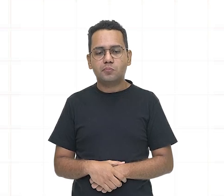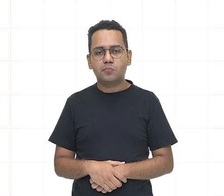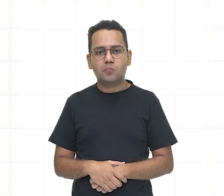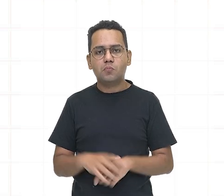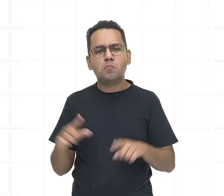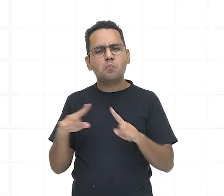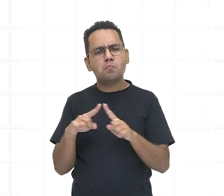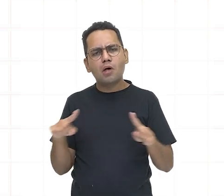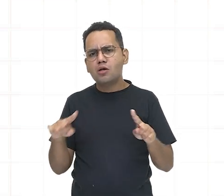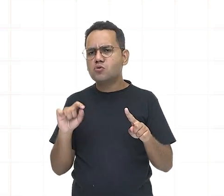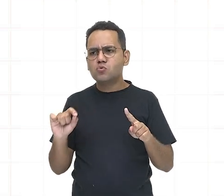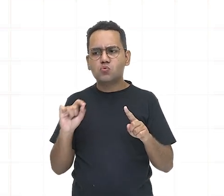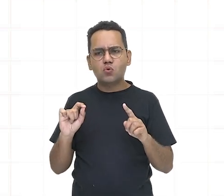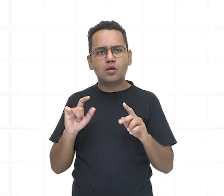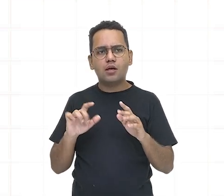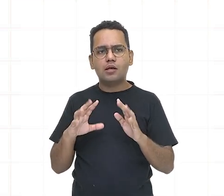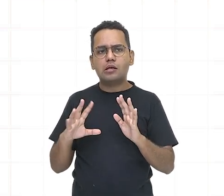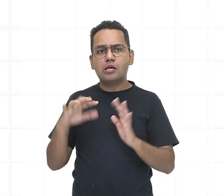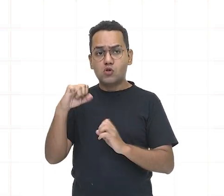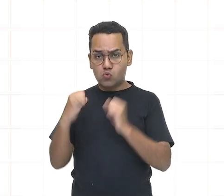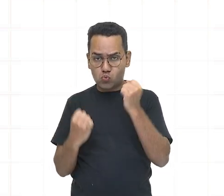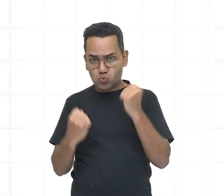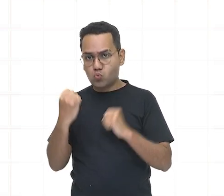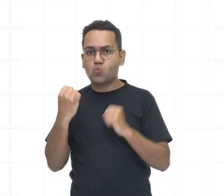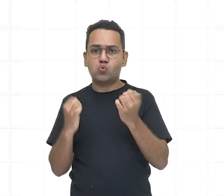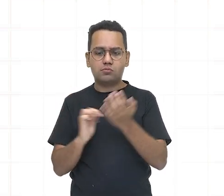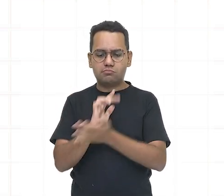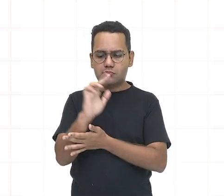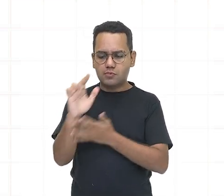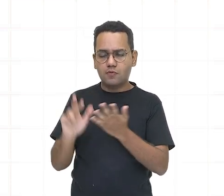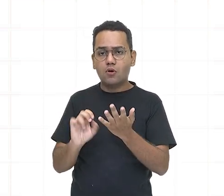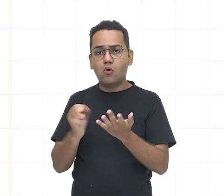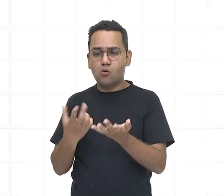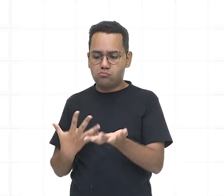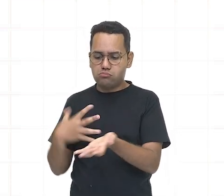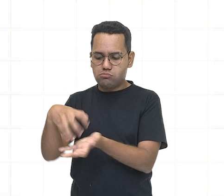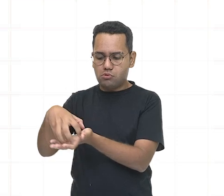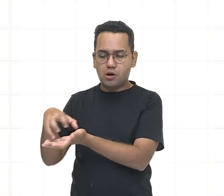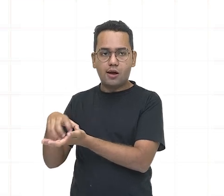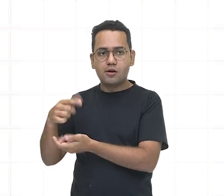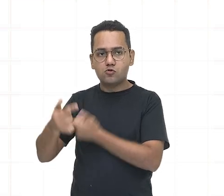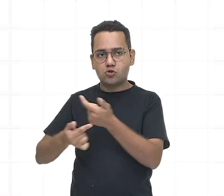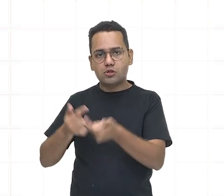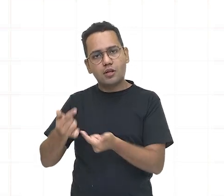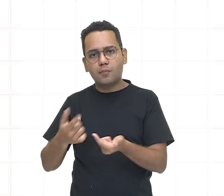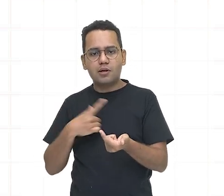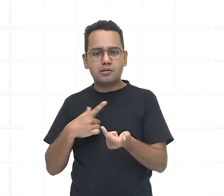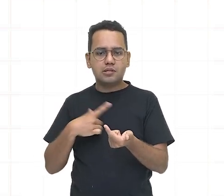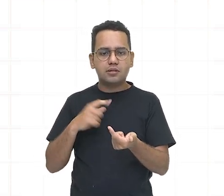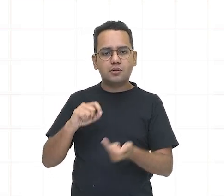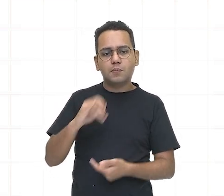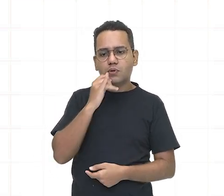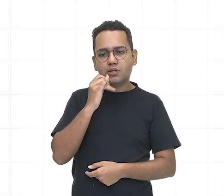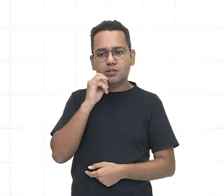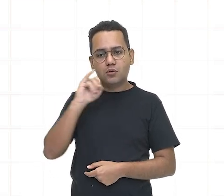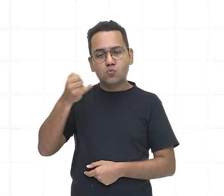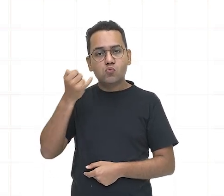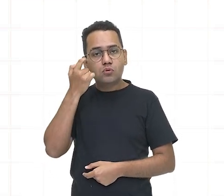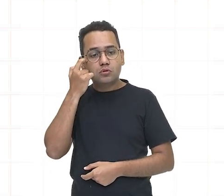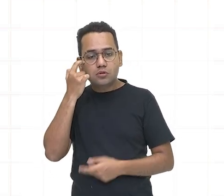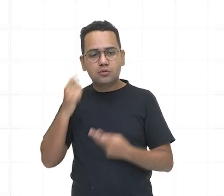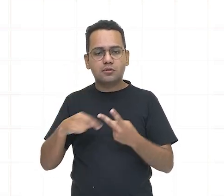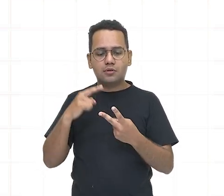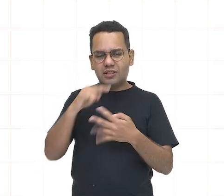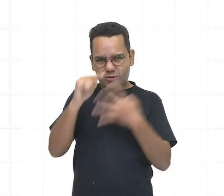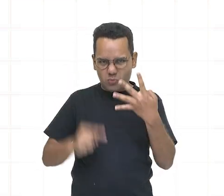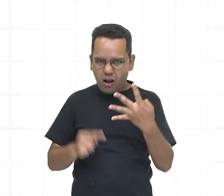né? Esse processo de industrialização, as sedes nesses países, né? Tanto no Japão quanto na Coreia do Sul, na China e